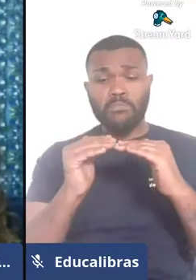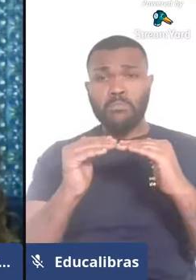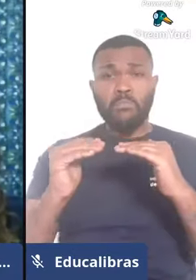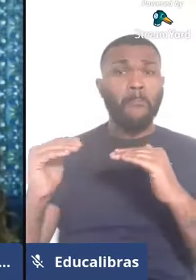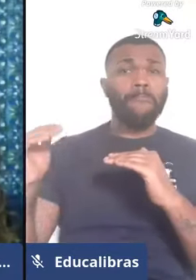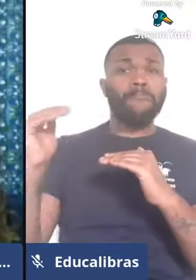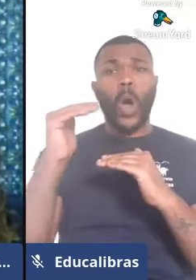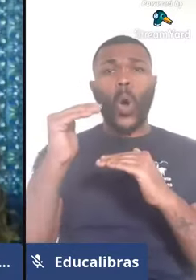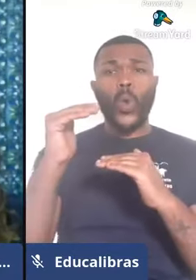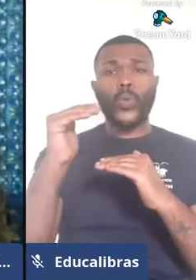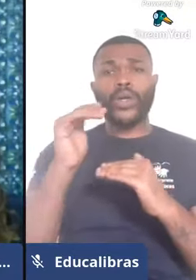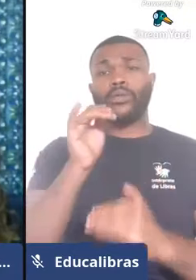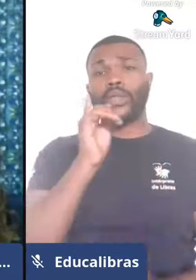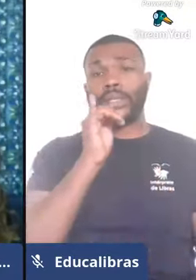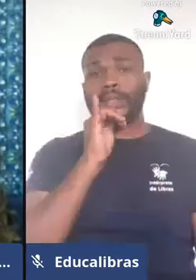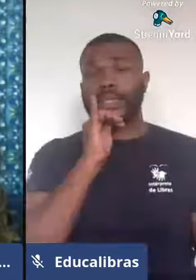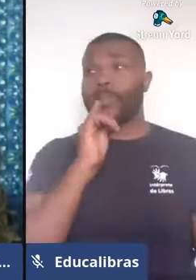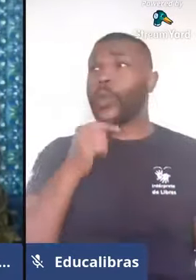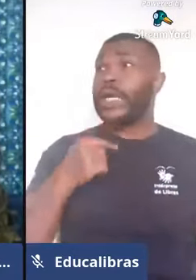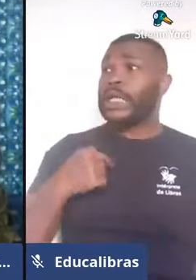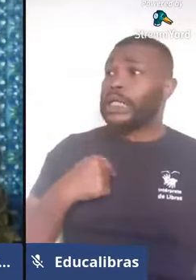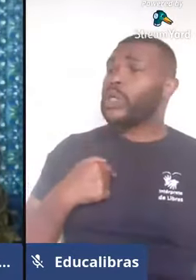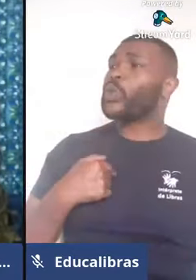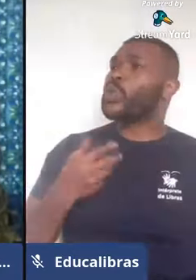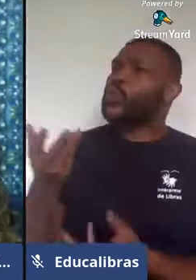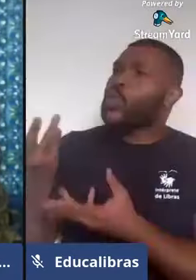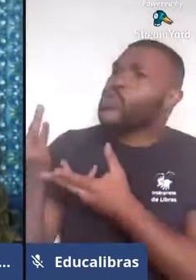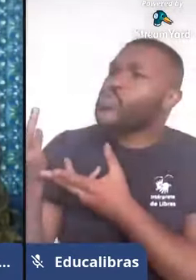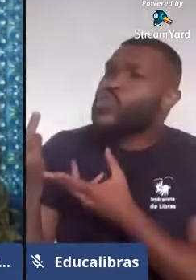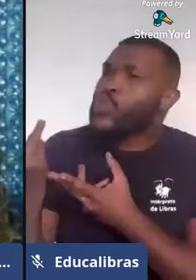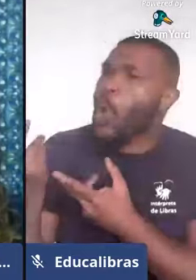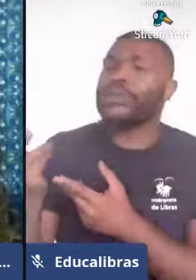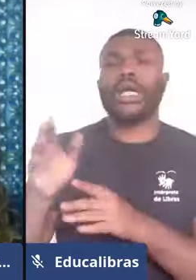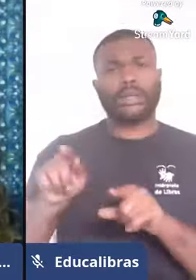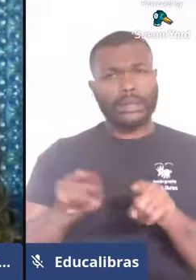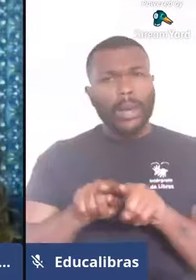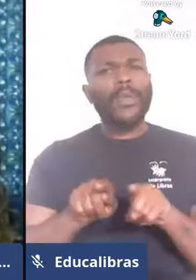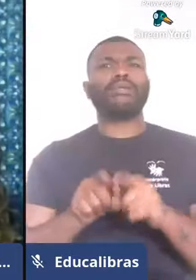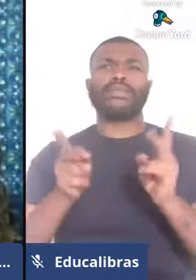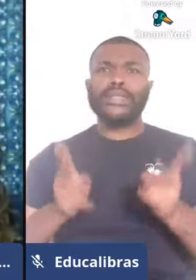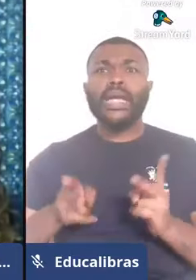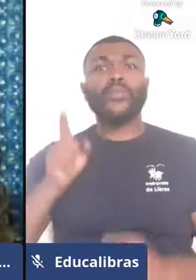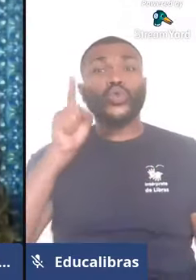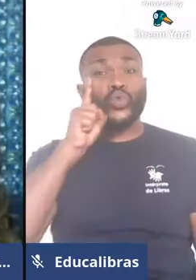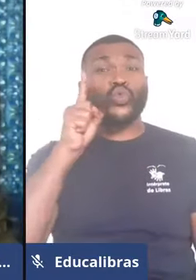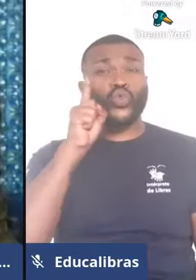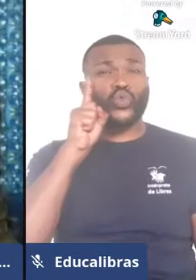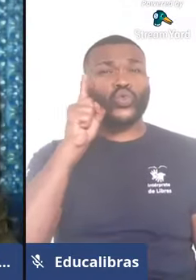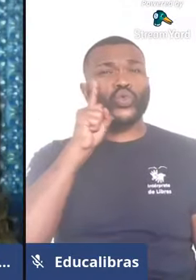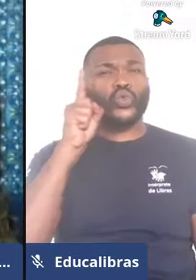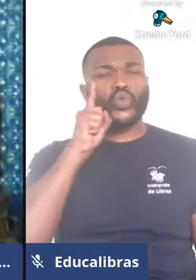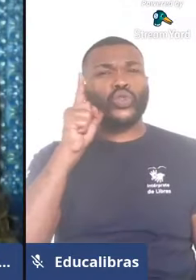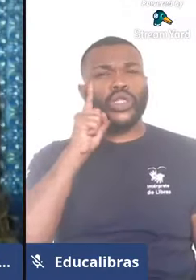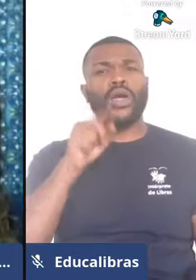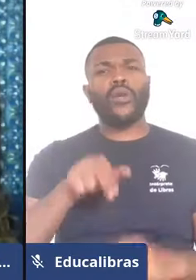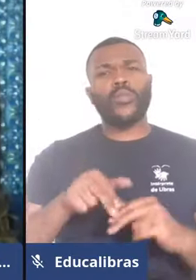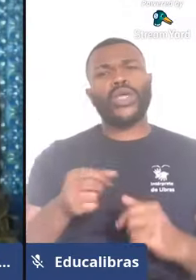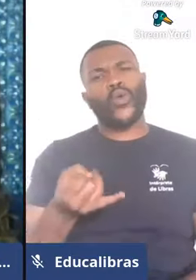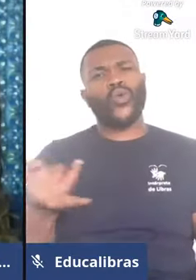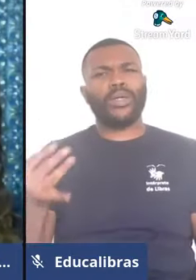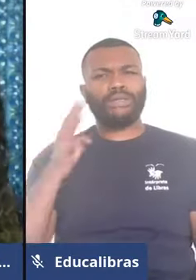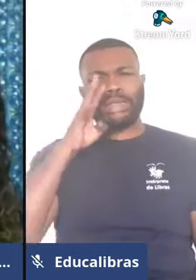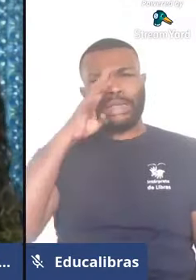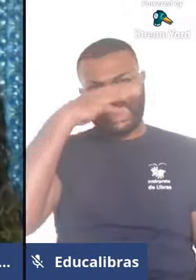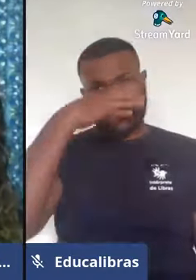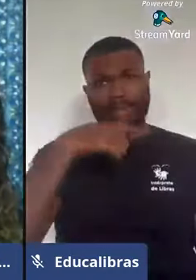que, de repente, conquistar. Tive também, continuo tendo, todo dia, porque as resistências você sabe como são. Sim.